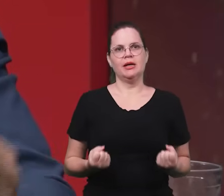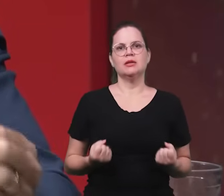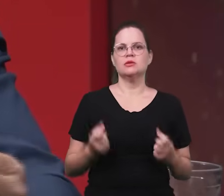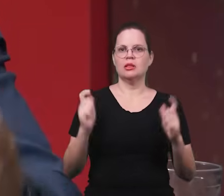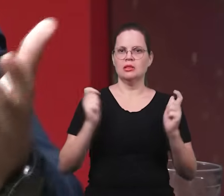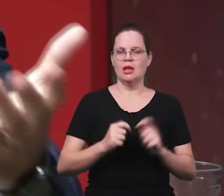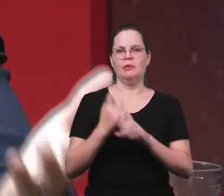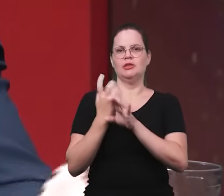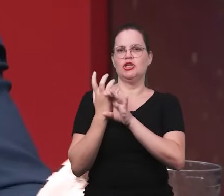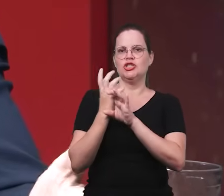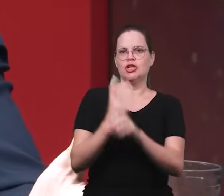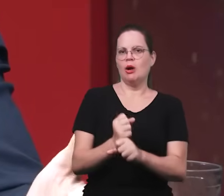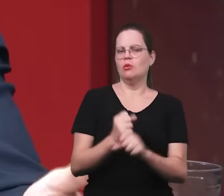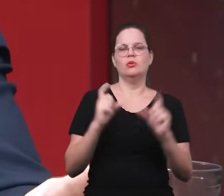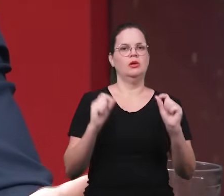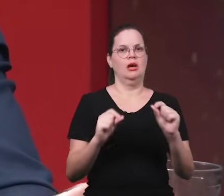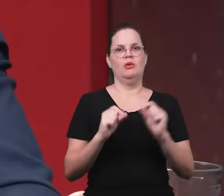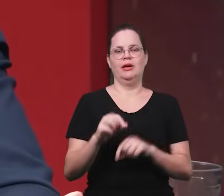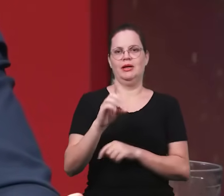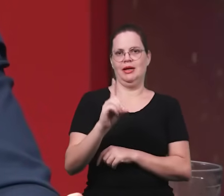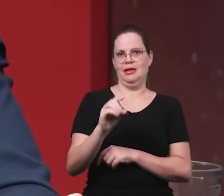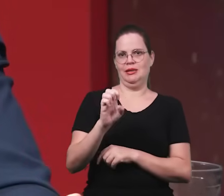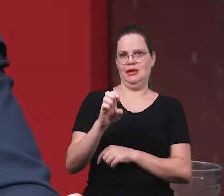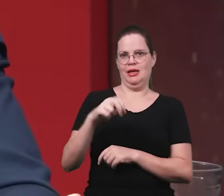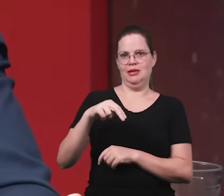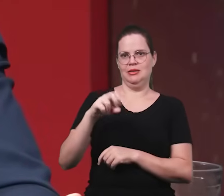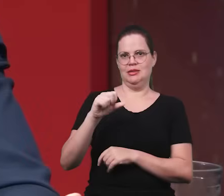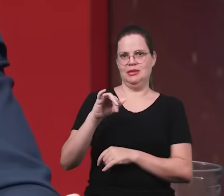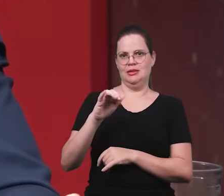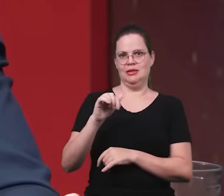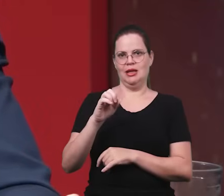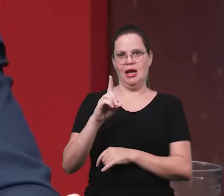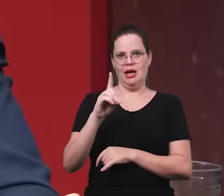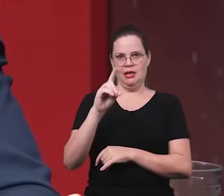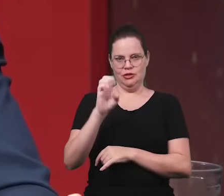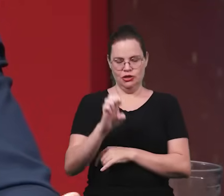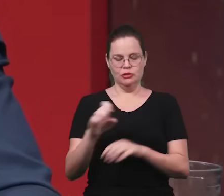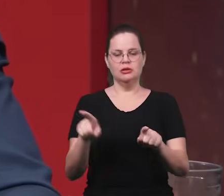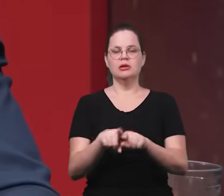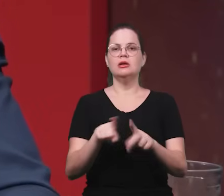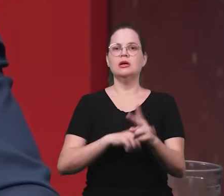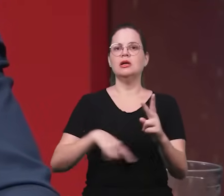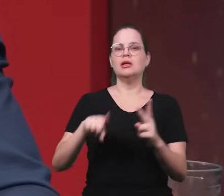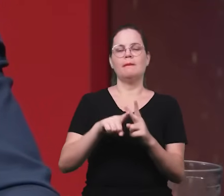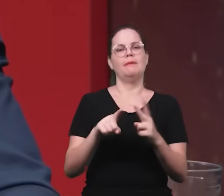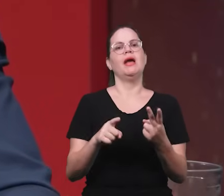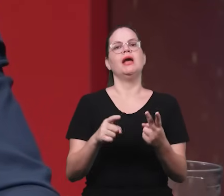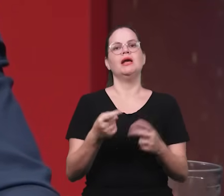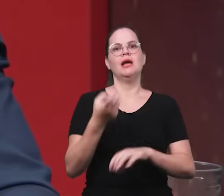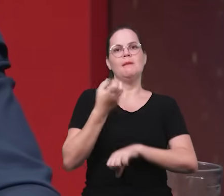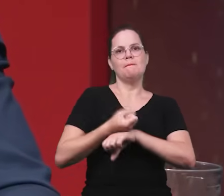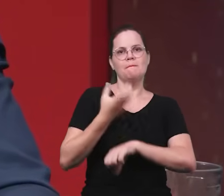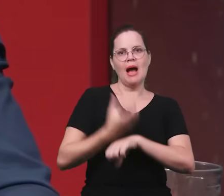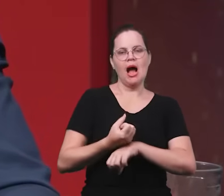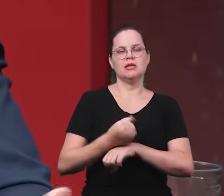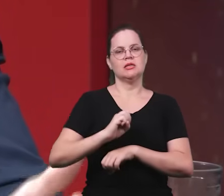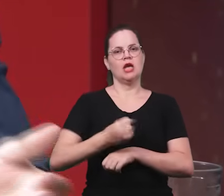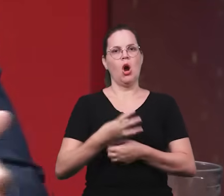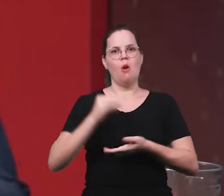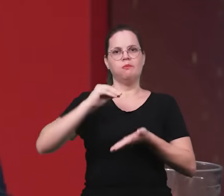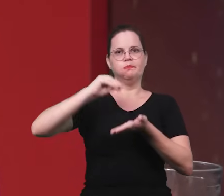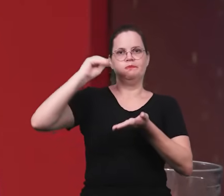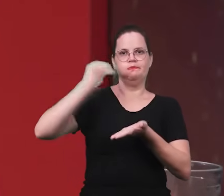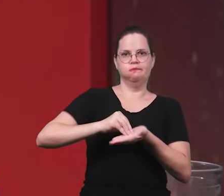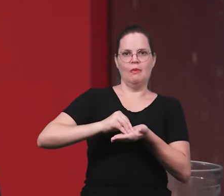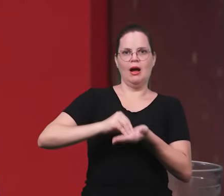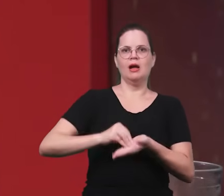conseguimos calcular a densidade e a massa, o peso, né? O peso, a massa do ar. Então ele exerce que isso